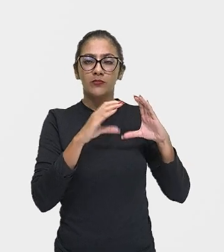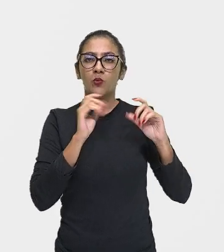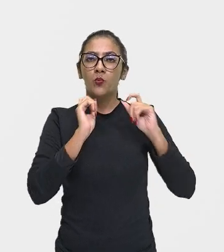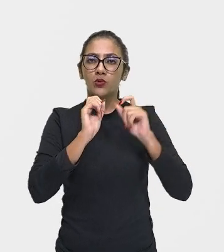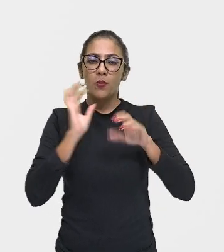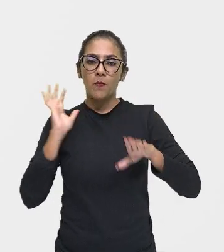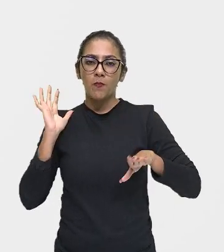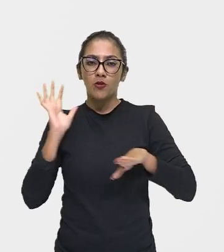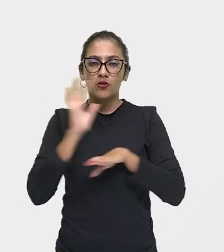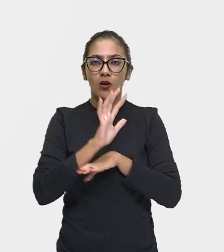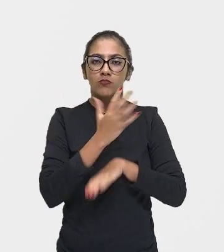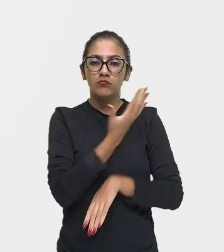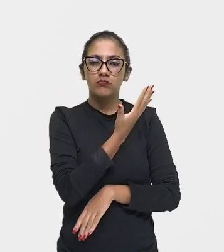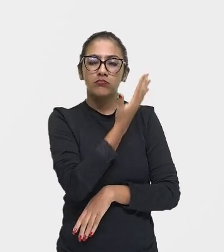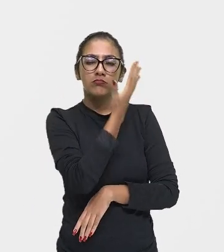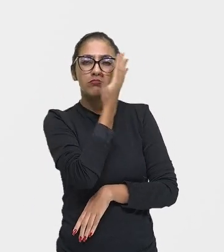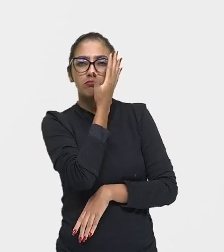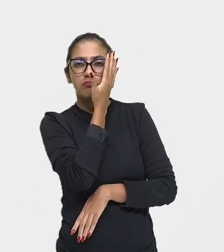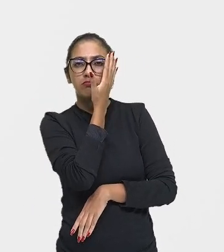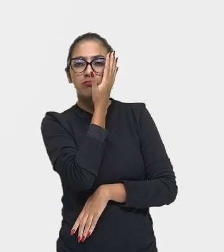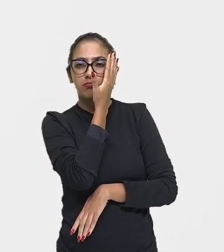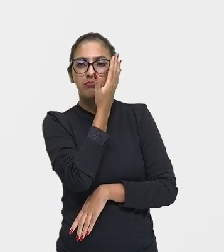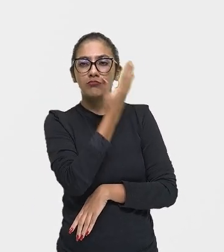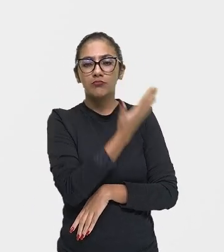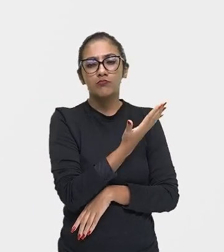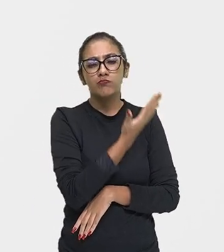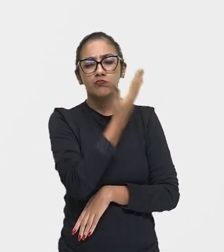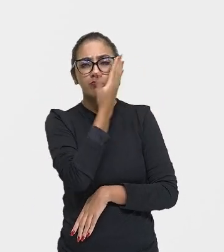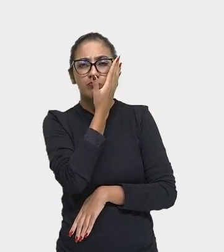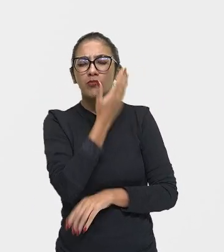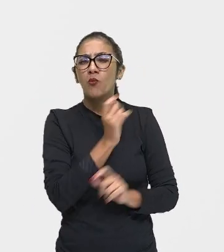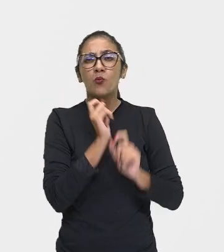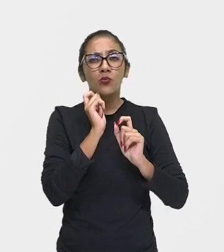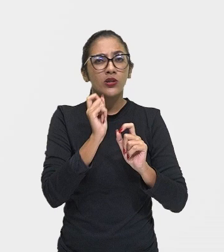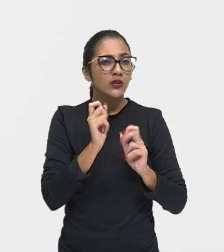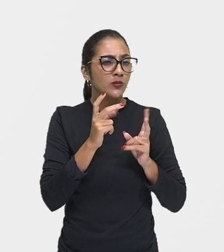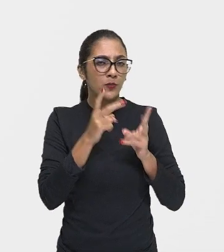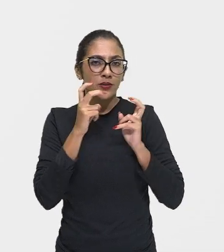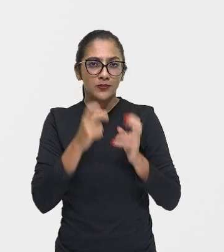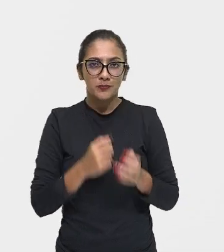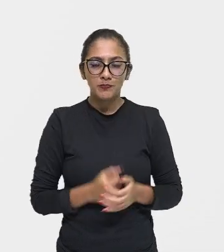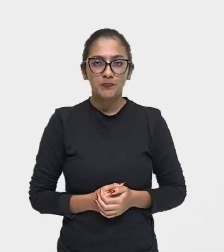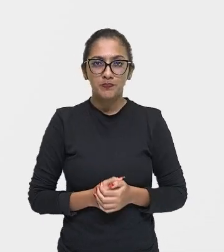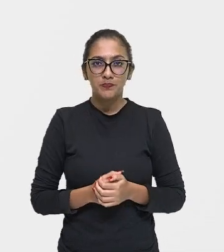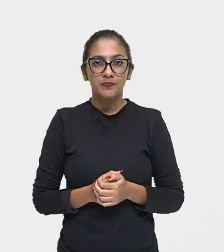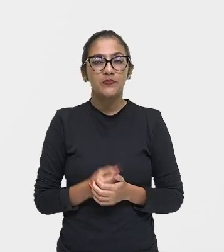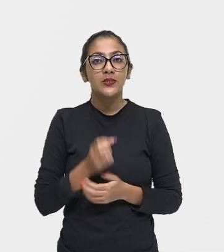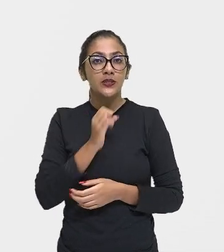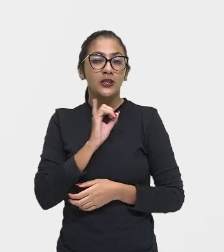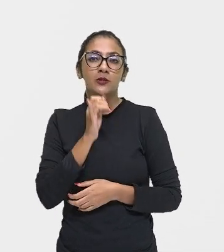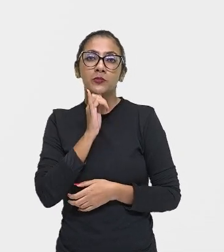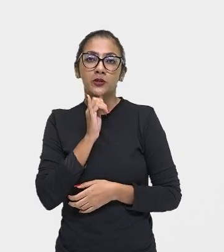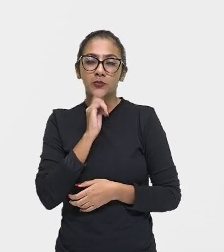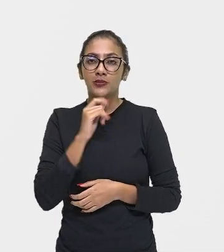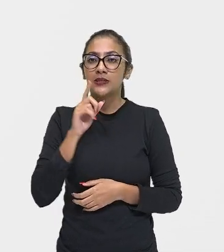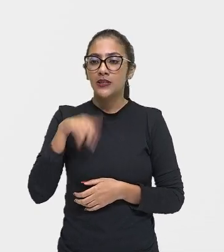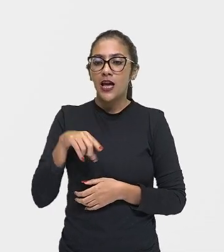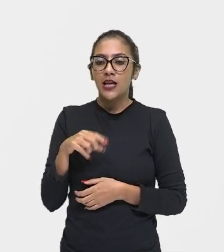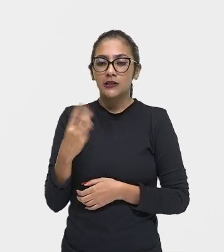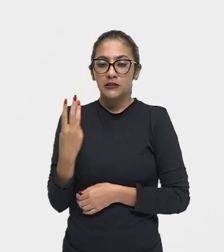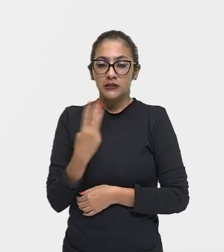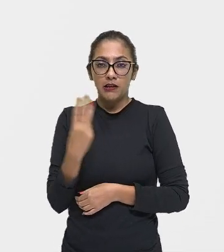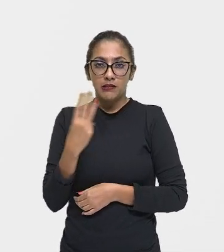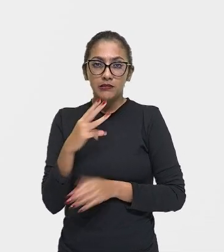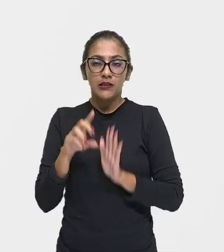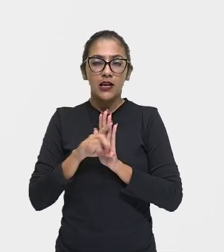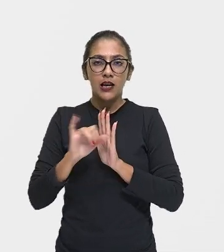jogada na face do rapaz. Isso representa o quê? Que toda vez que eu tenho a terceira lei,